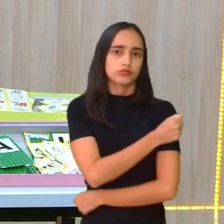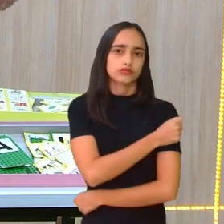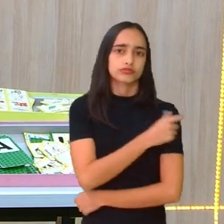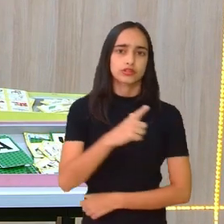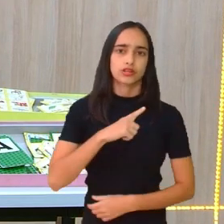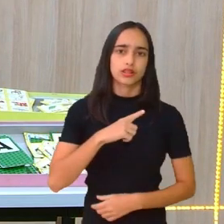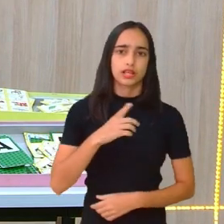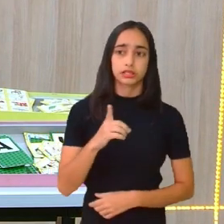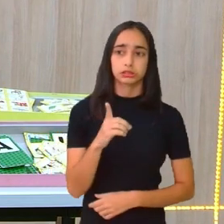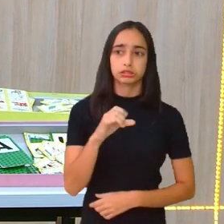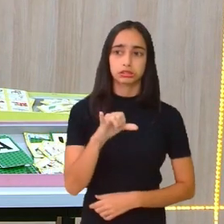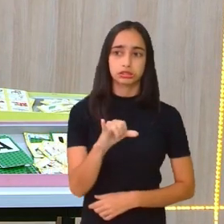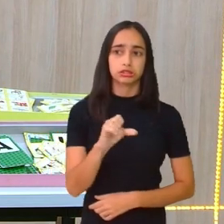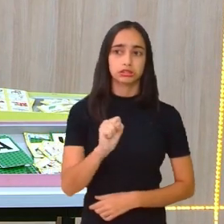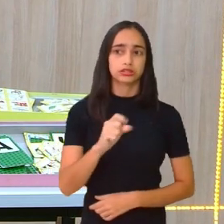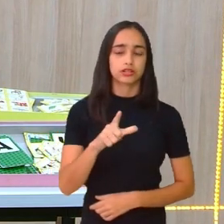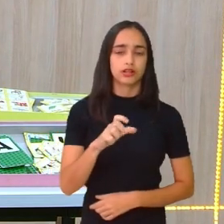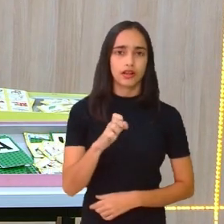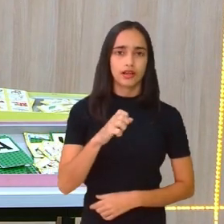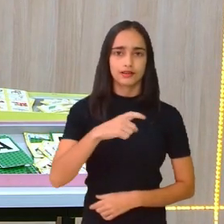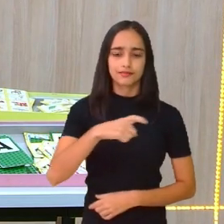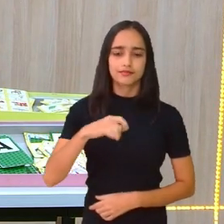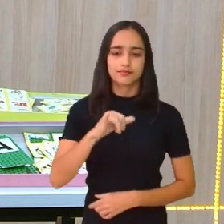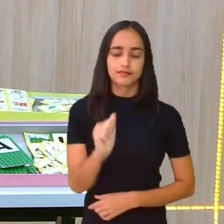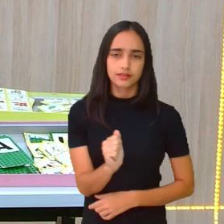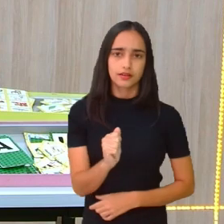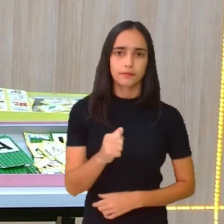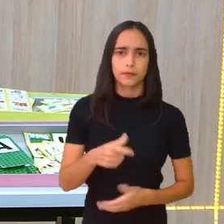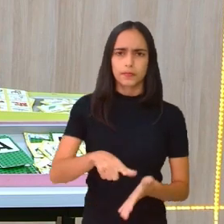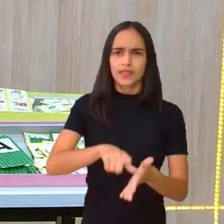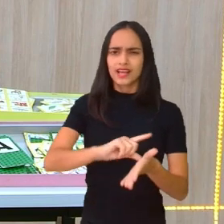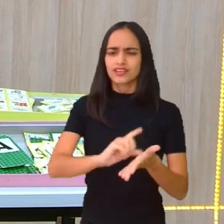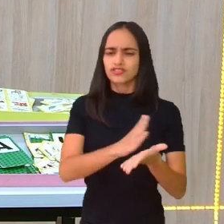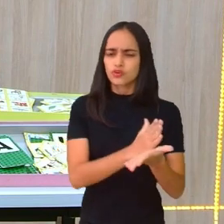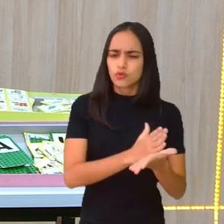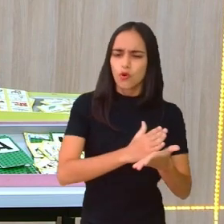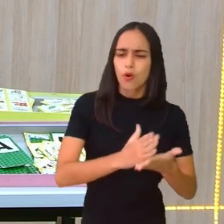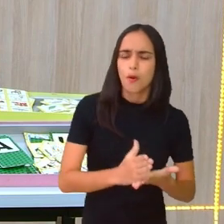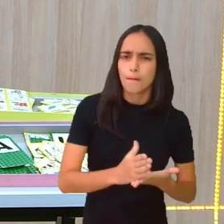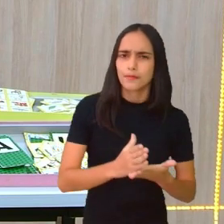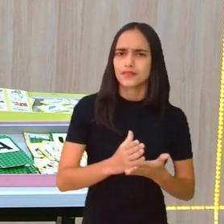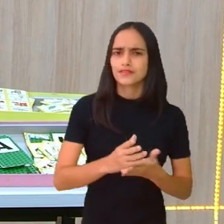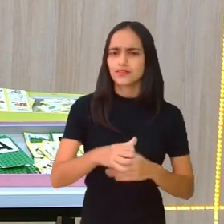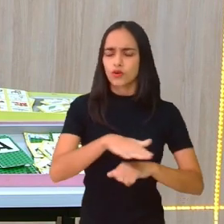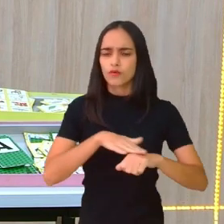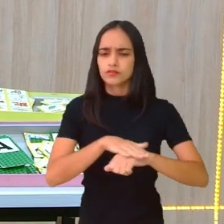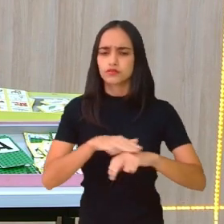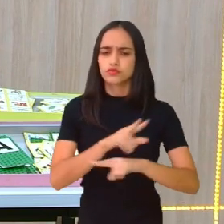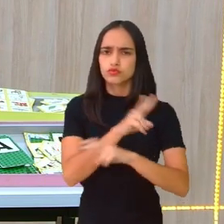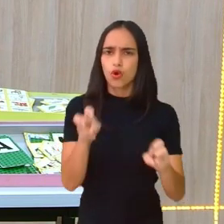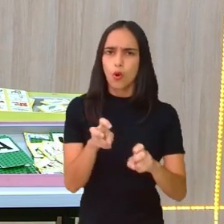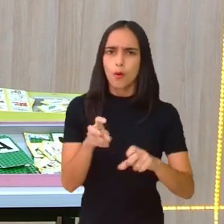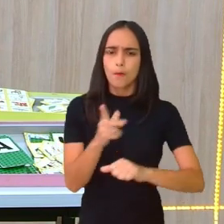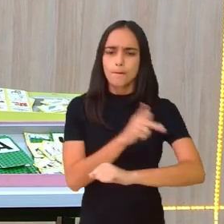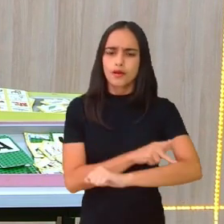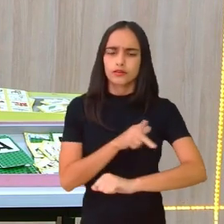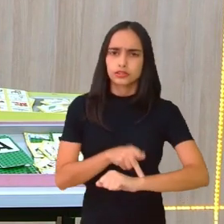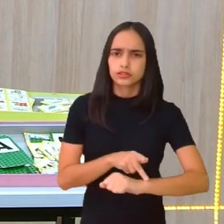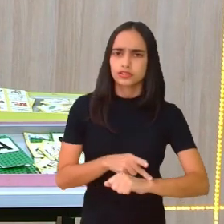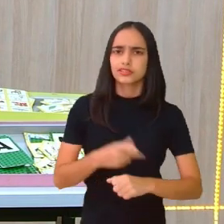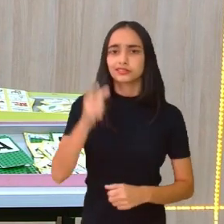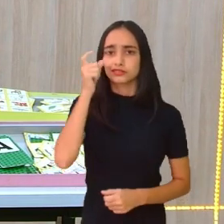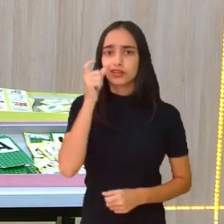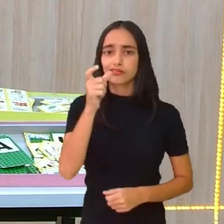da gente começar a conversar sobre as possibilidades pedagógicas do trabalho com esse perfil de estudante, é interessante lembrar